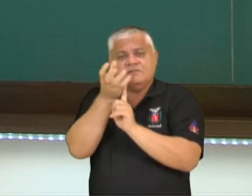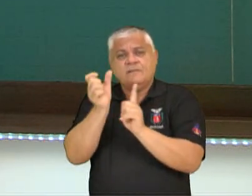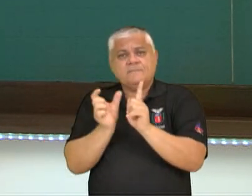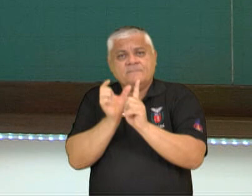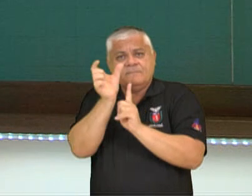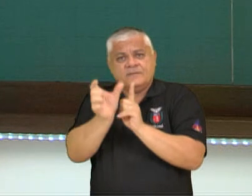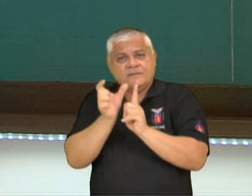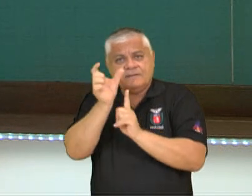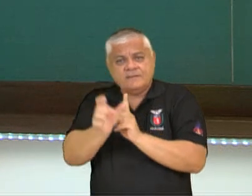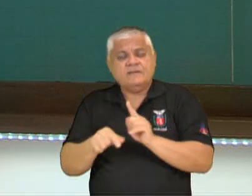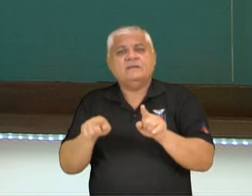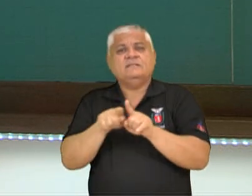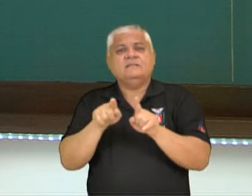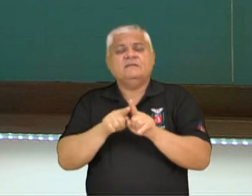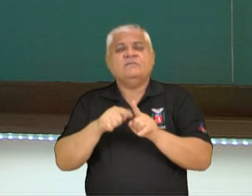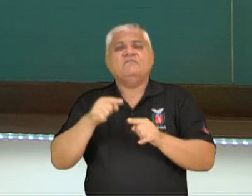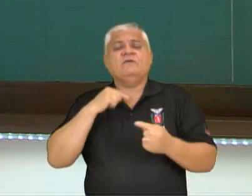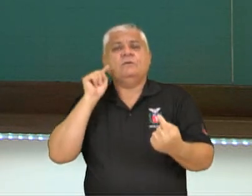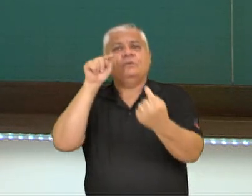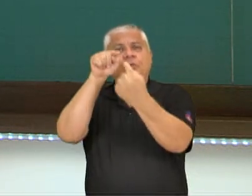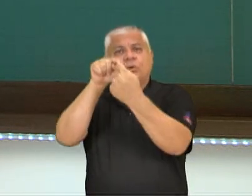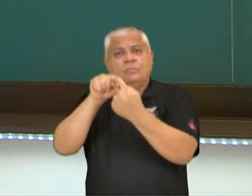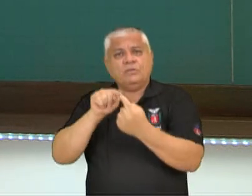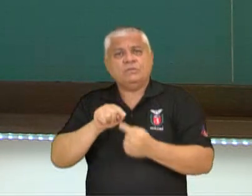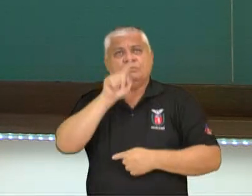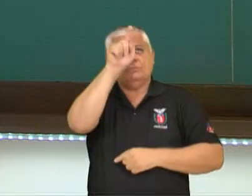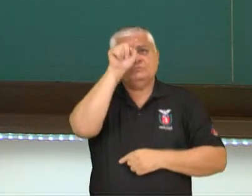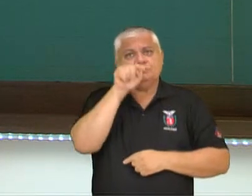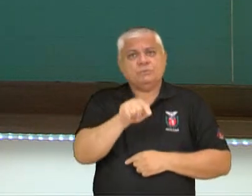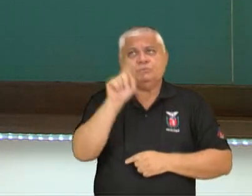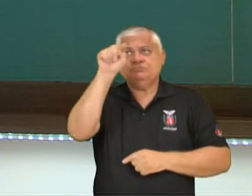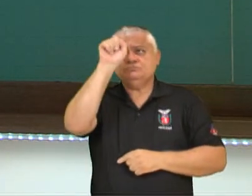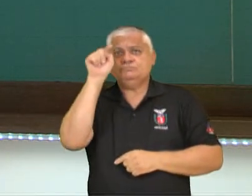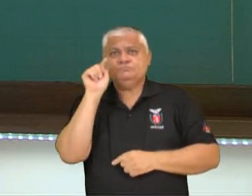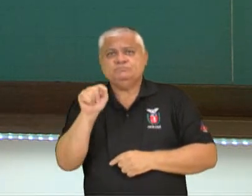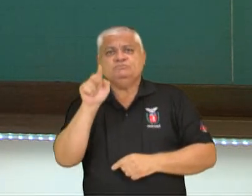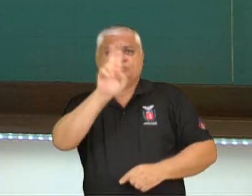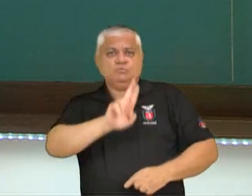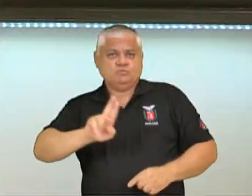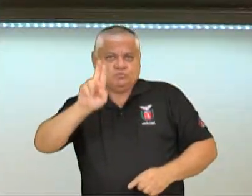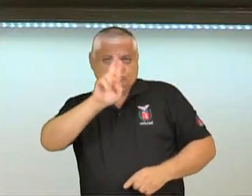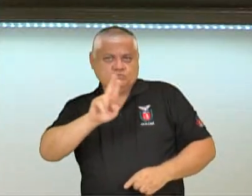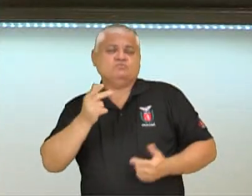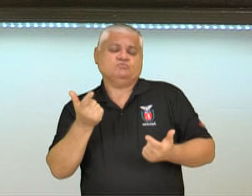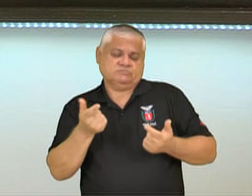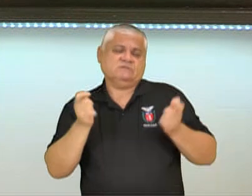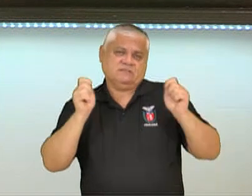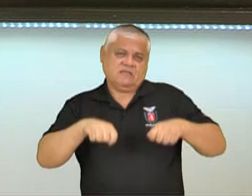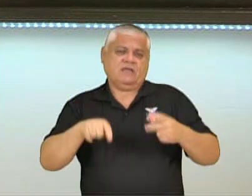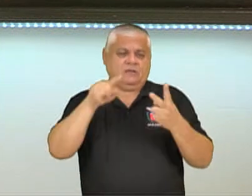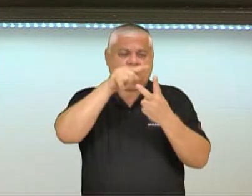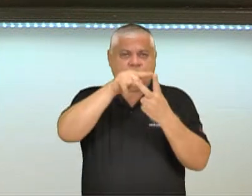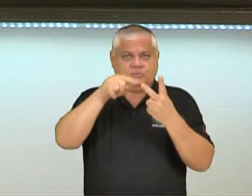e reconhecemos o efeito de sentido decorrente do uso da pontuação, no caso, exclamação,